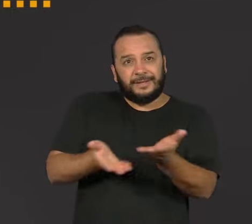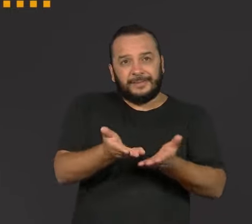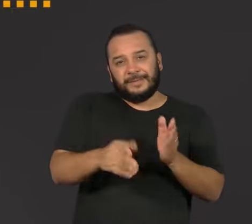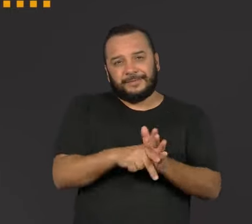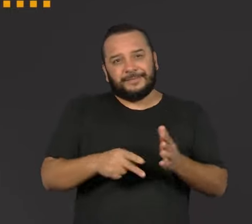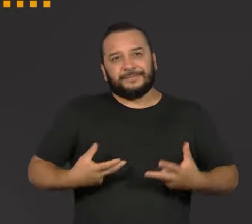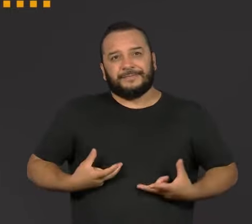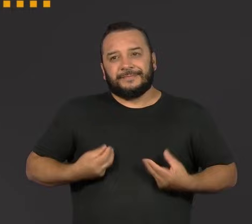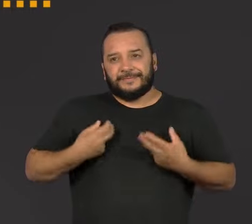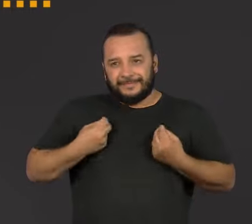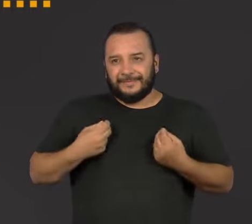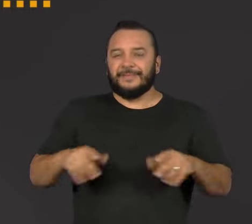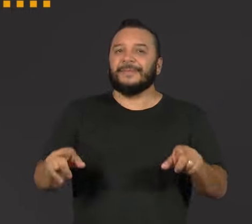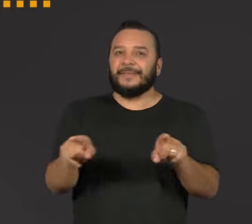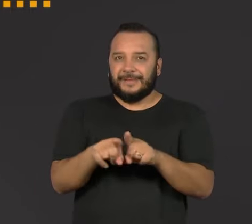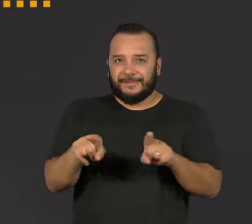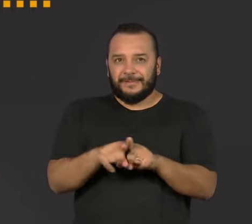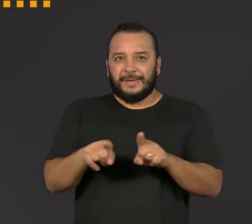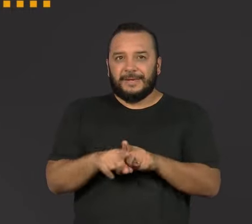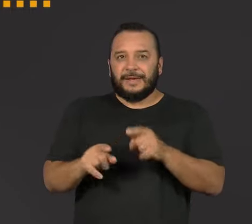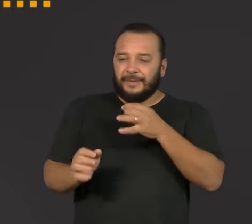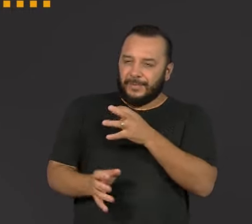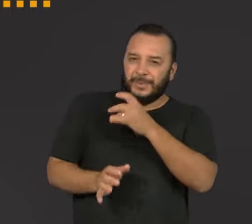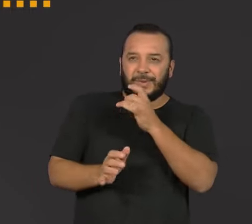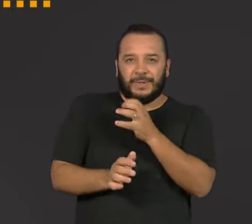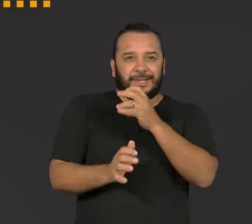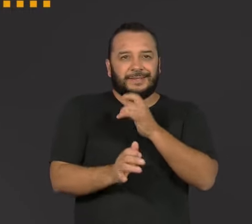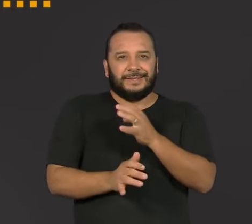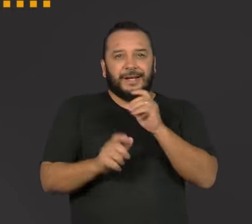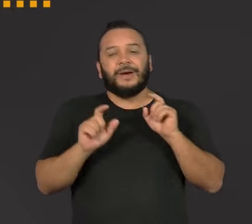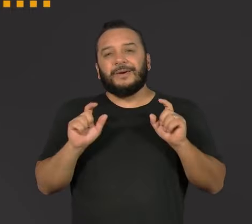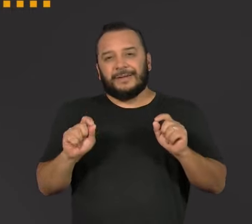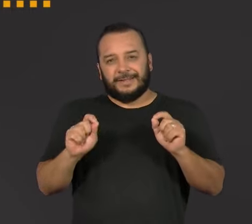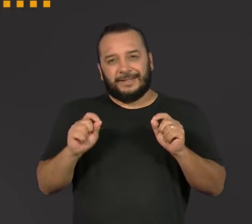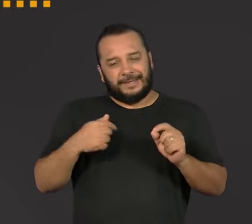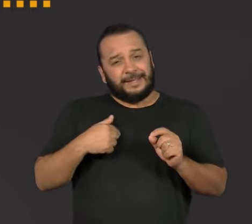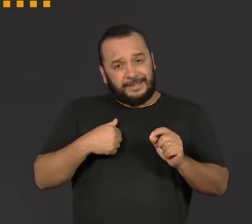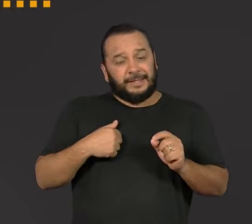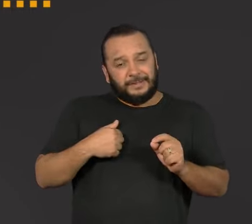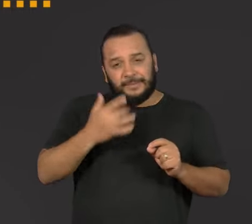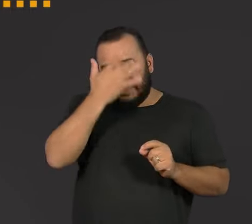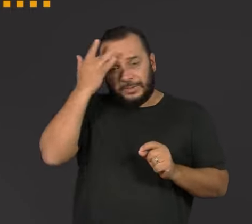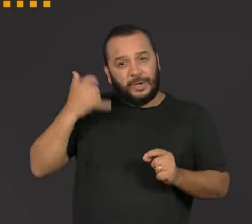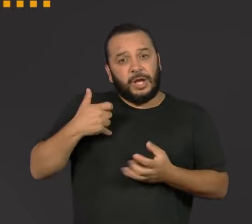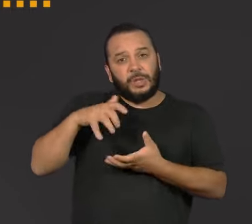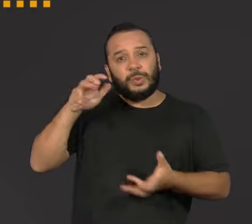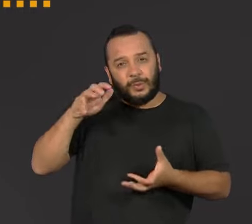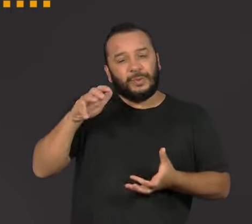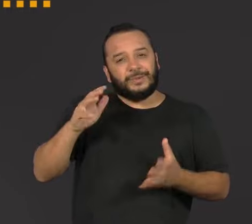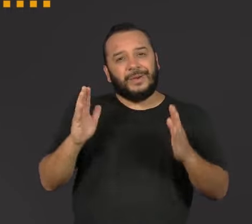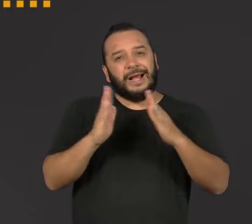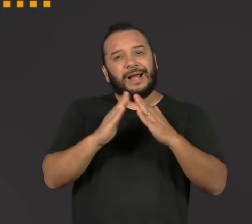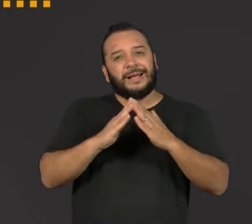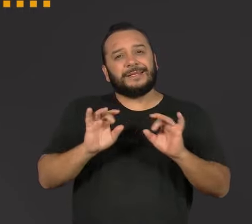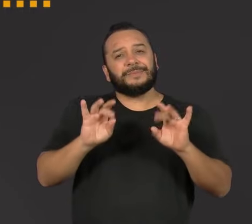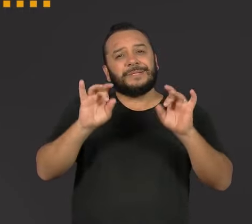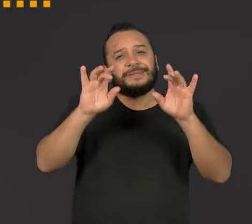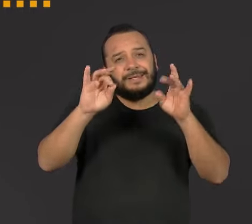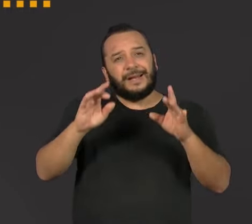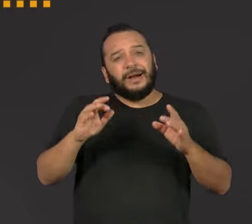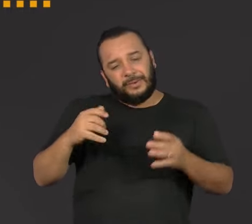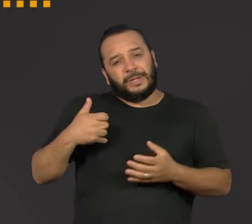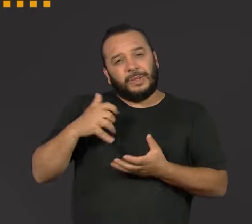oncológico. E embala com sua música também a rotina de idosos nas várias casas de repouso que